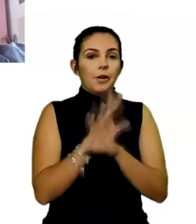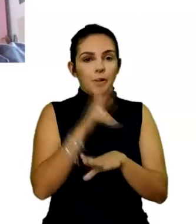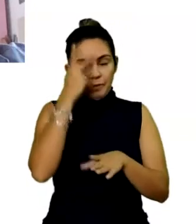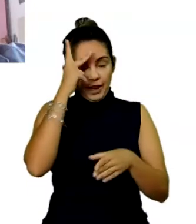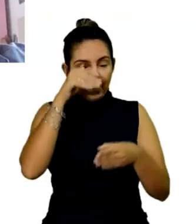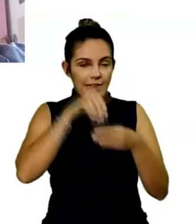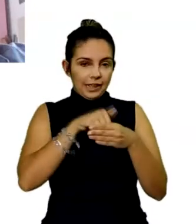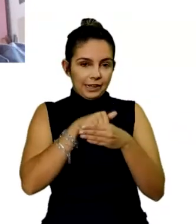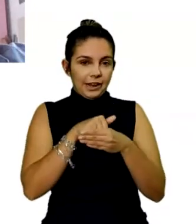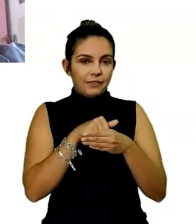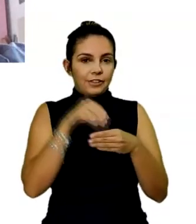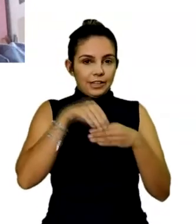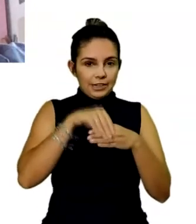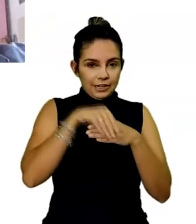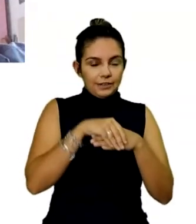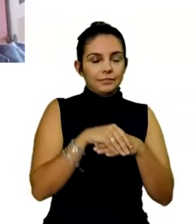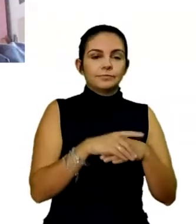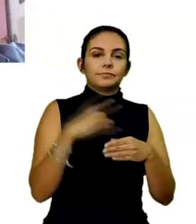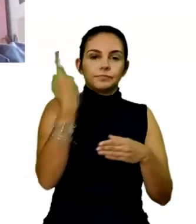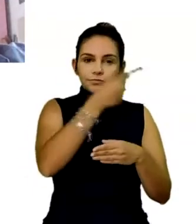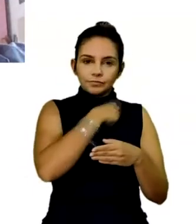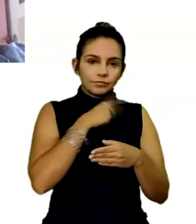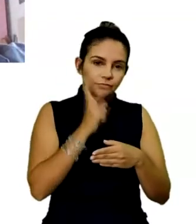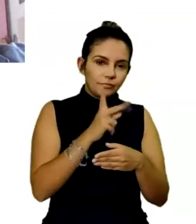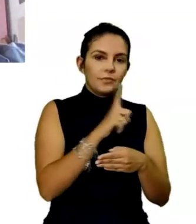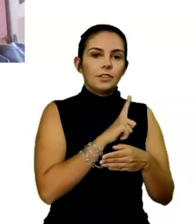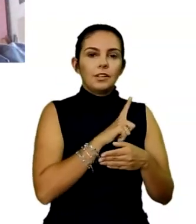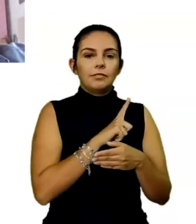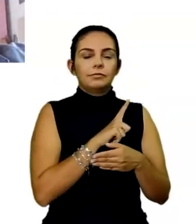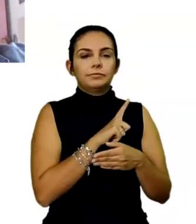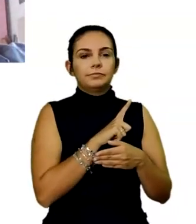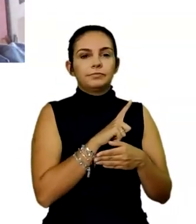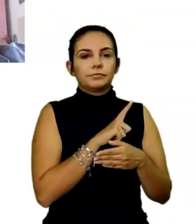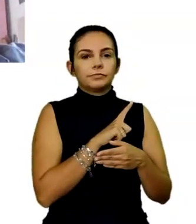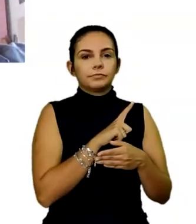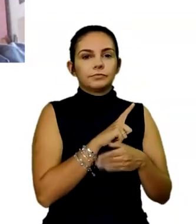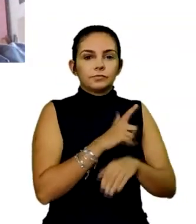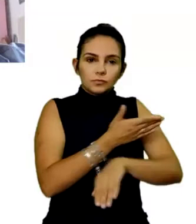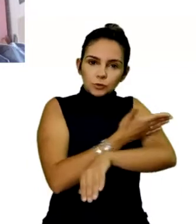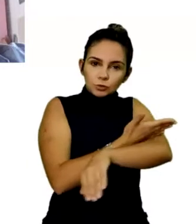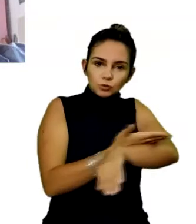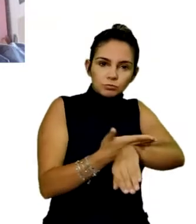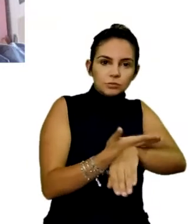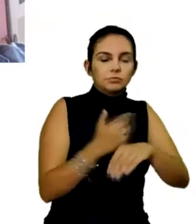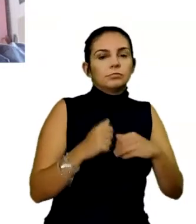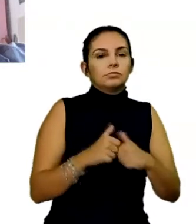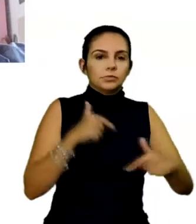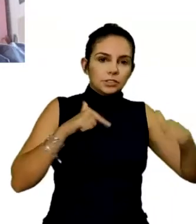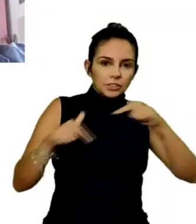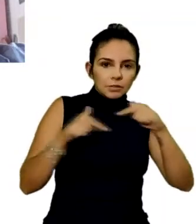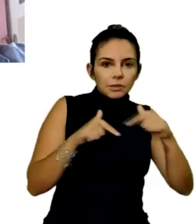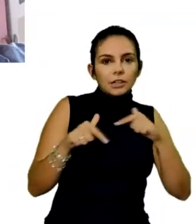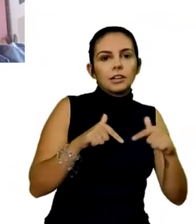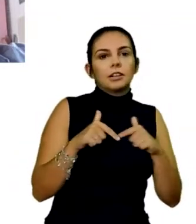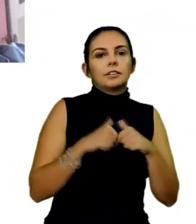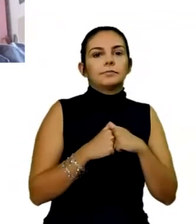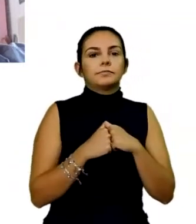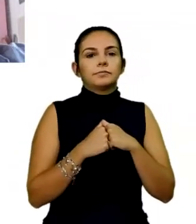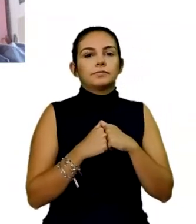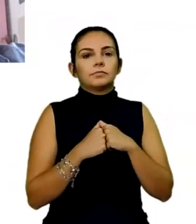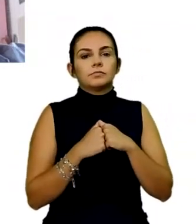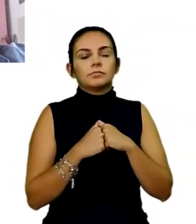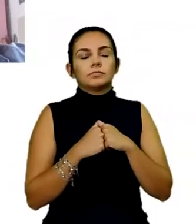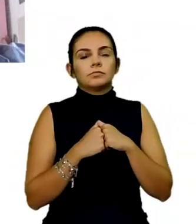para a gráfica, vamos dizer assim. A gente sempre teve esse costume de trabalhar a diagramação,